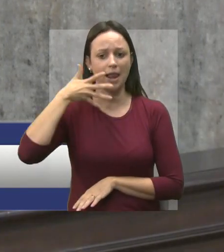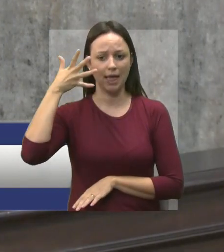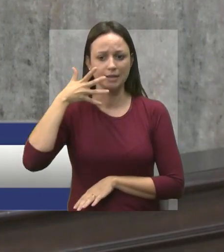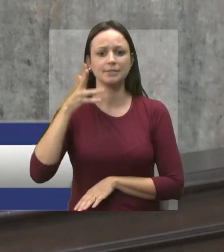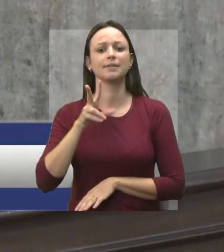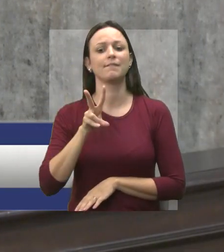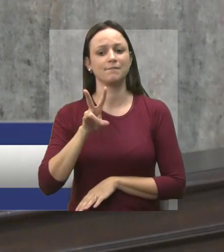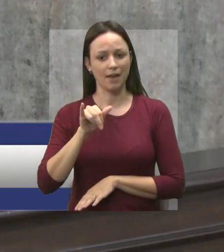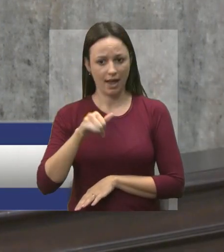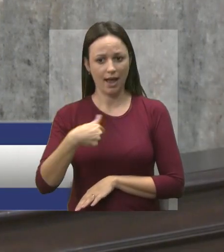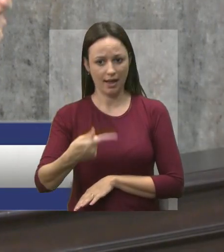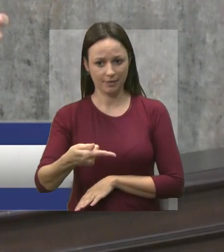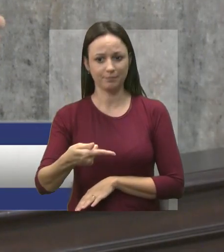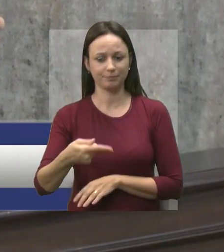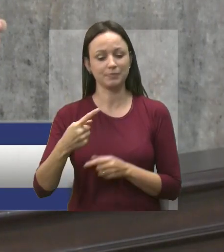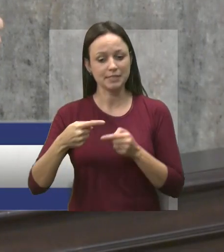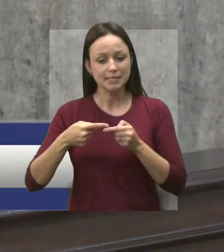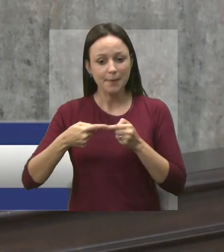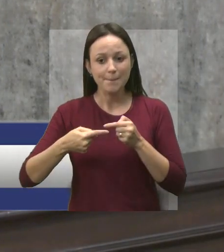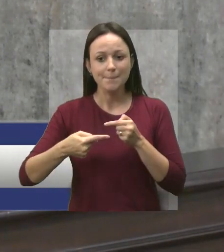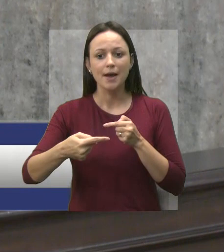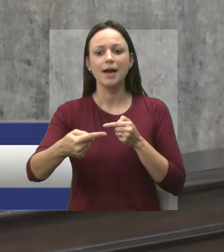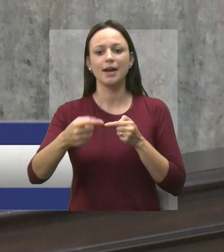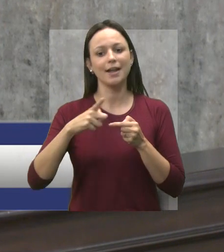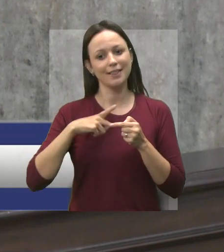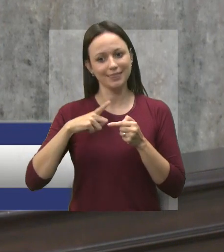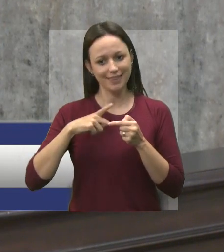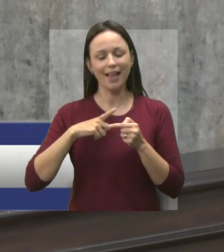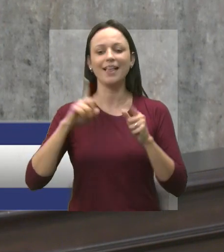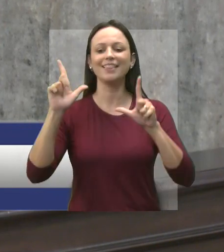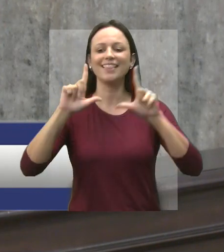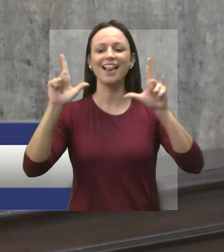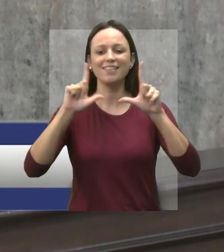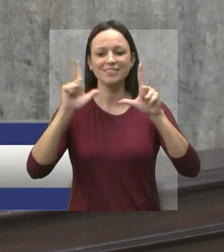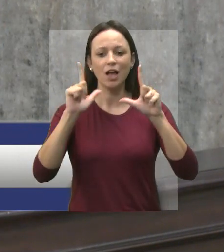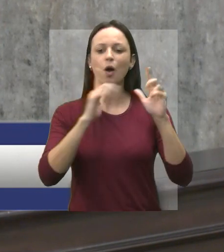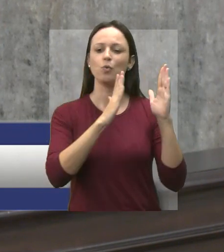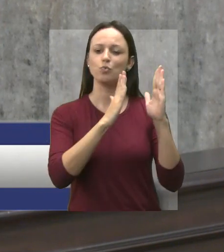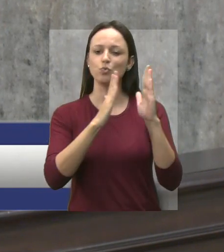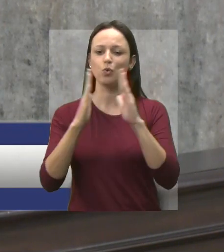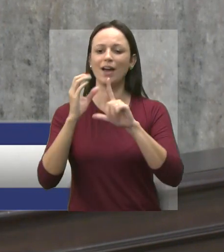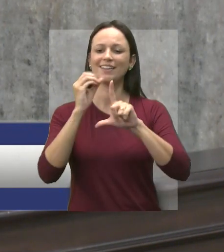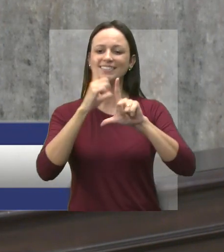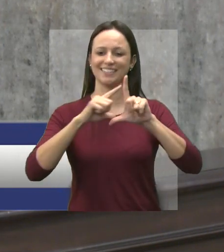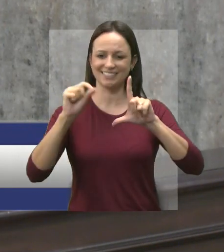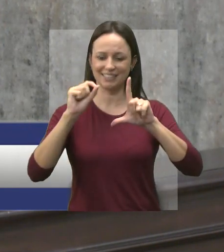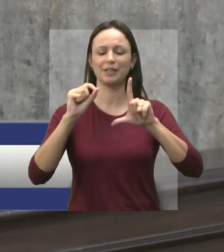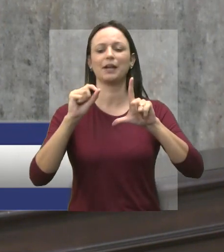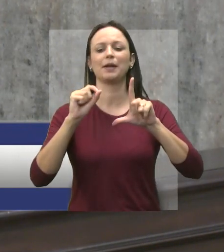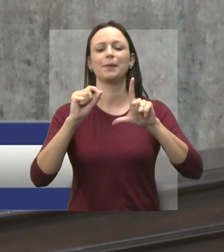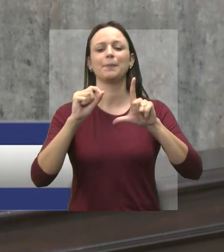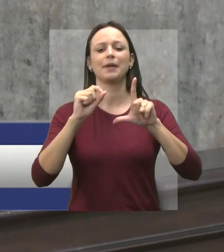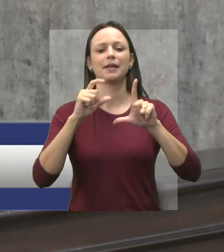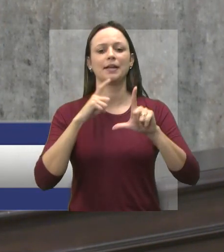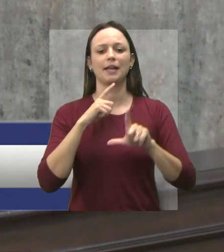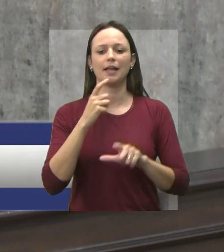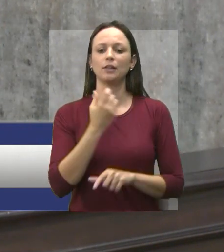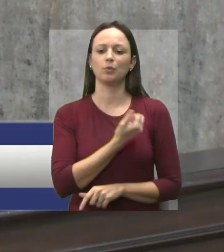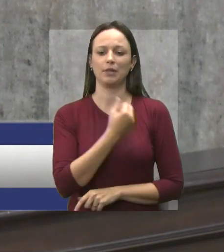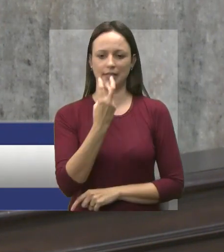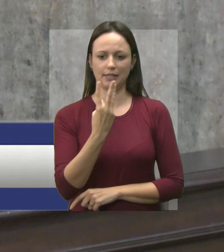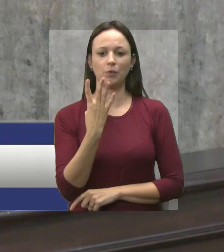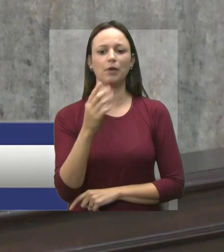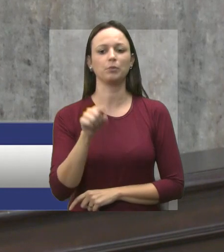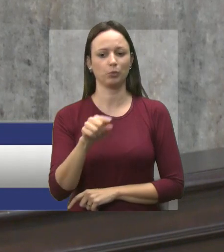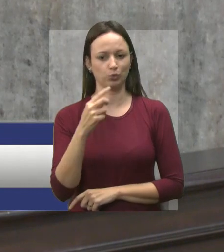disponibilizada ao longo da semana na nossa grade de programação da TV Câmara Jaú, os nossos canais, o 34.2